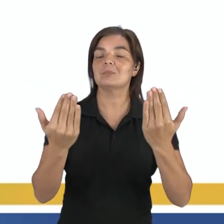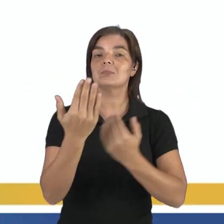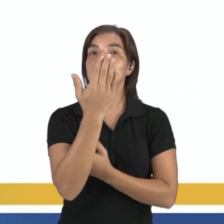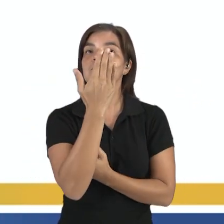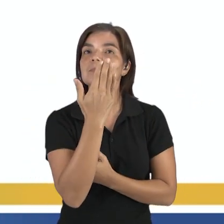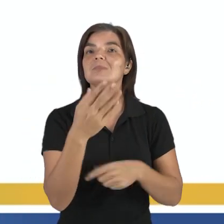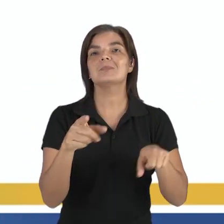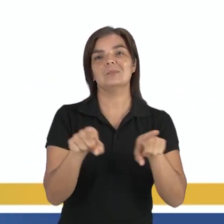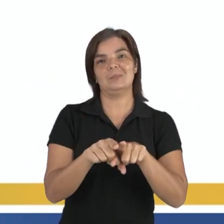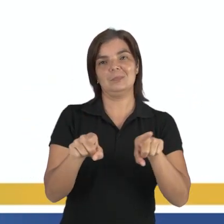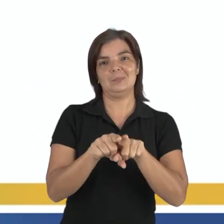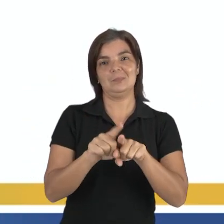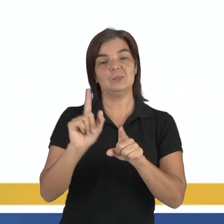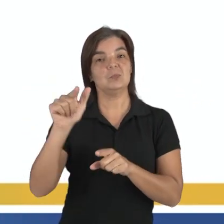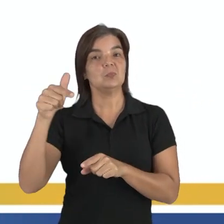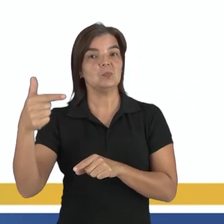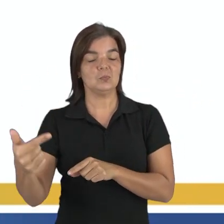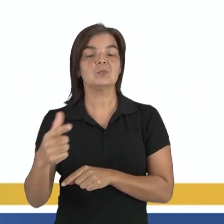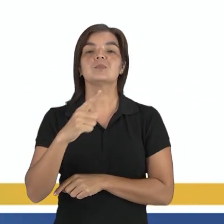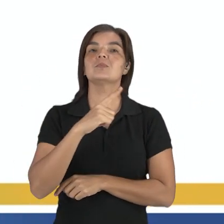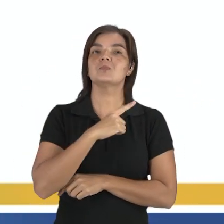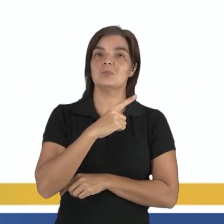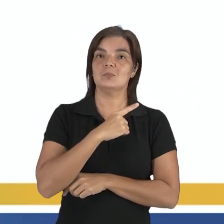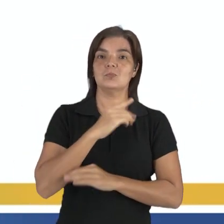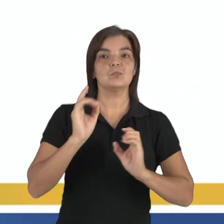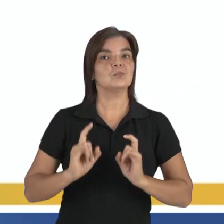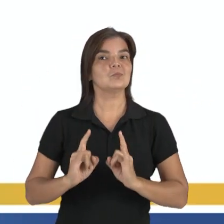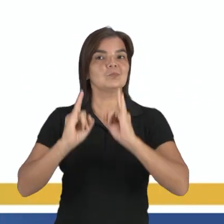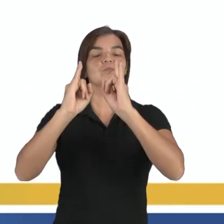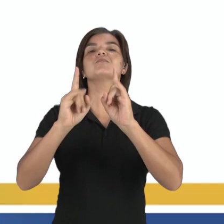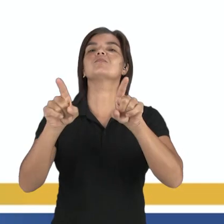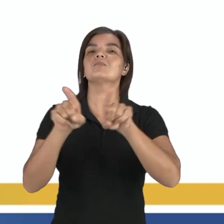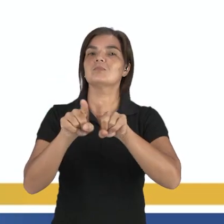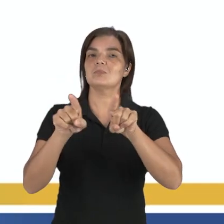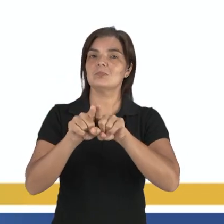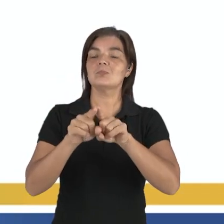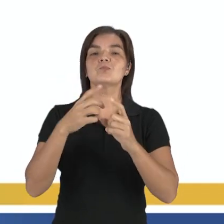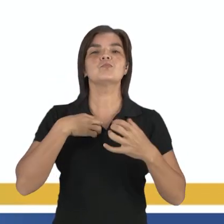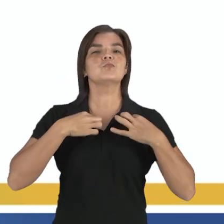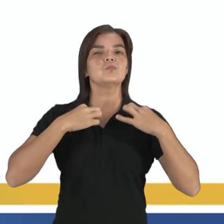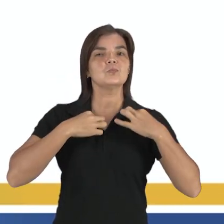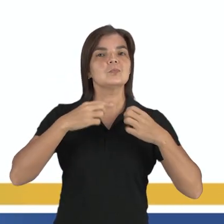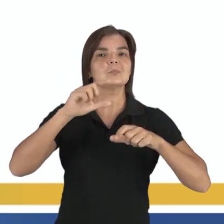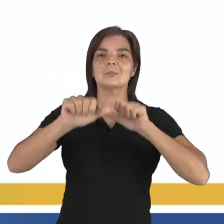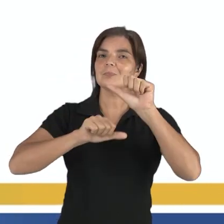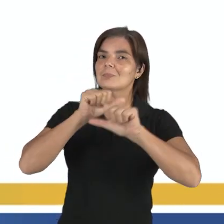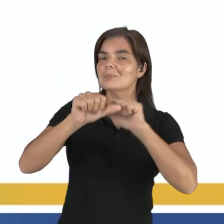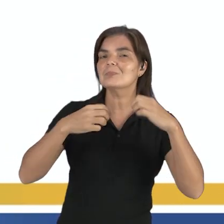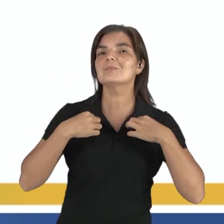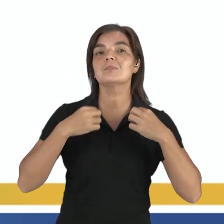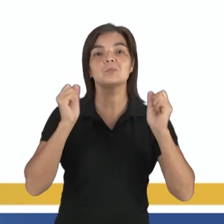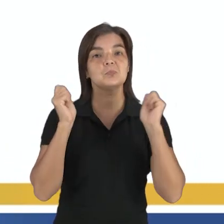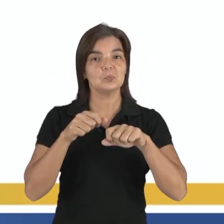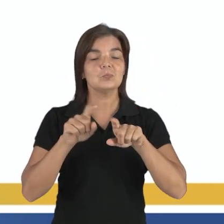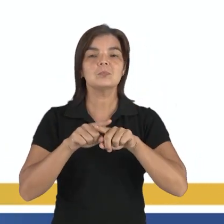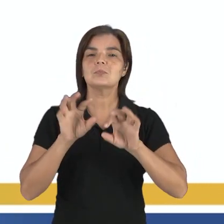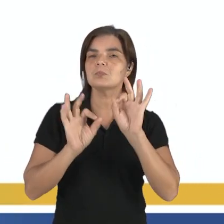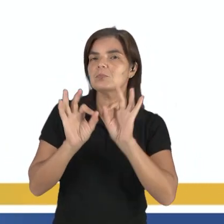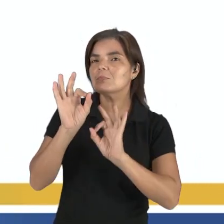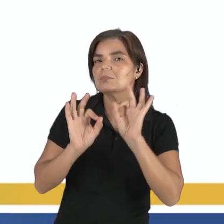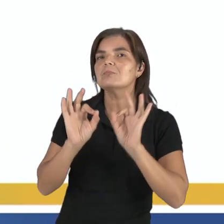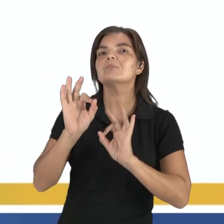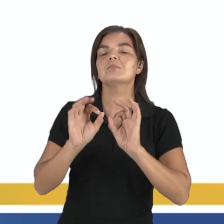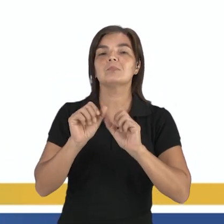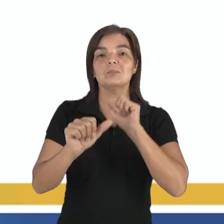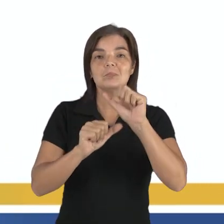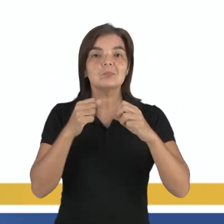na frente. De um outro lado, tinha um prédio onde abrigava os camarins, os atores podiam estar ali se